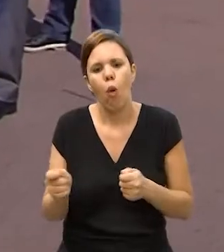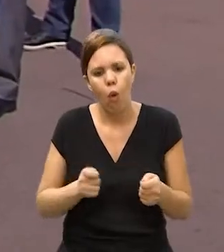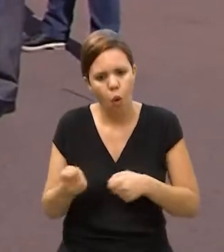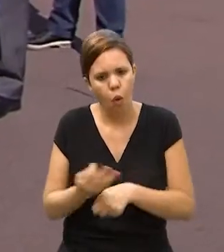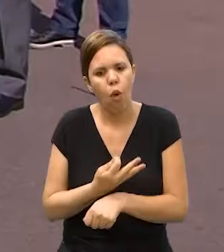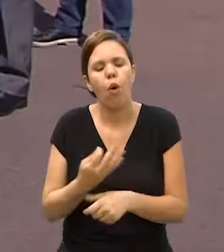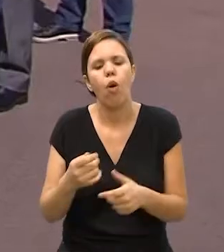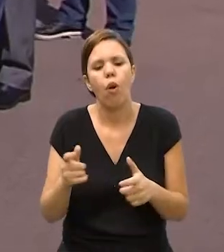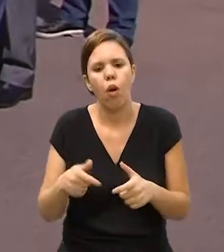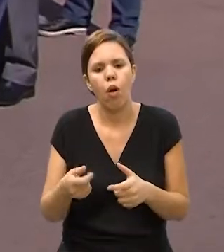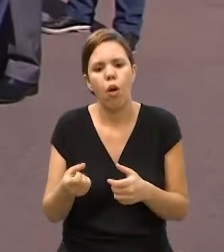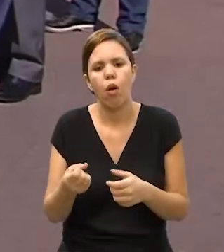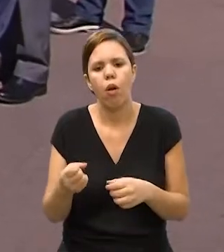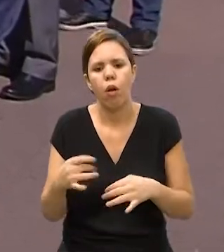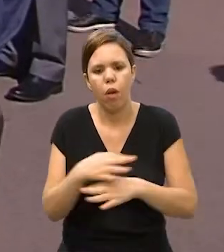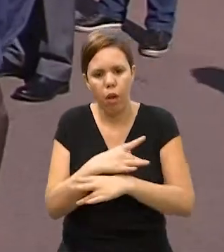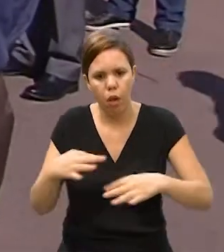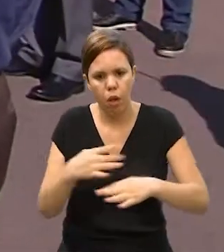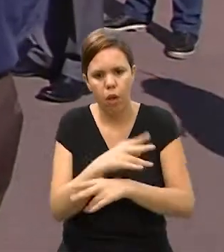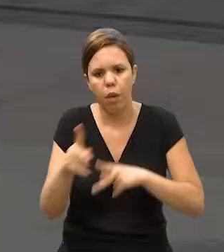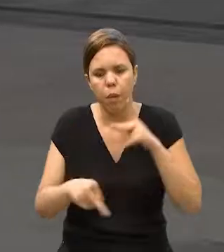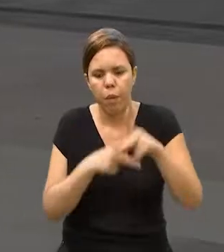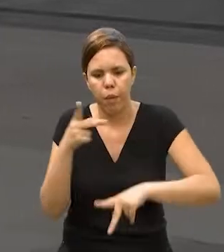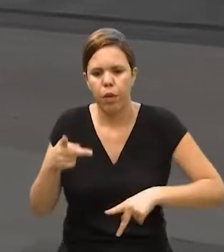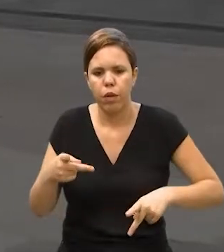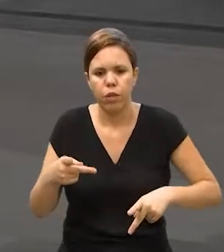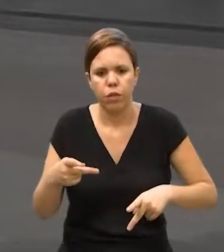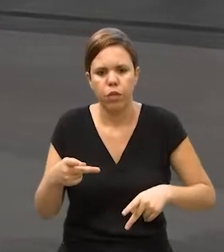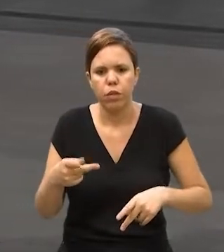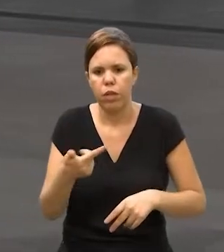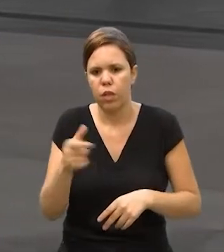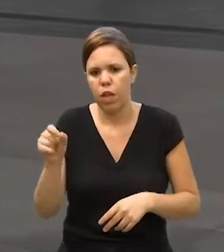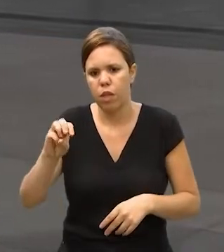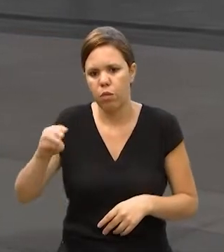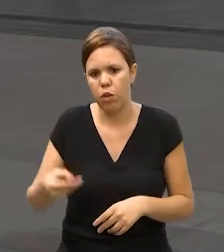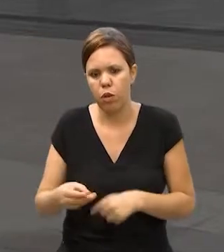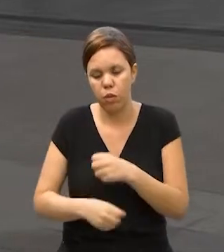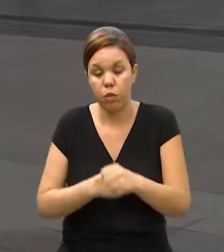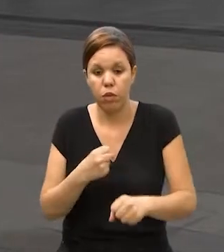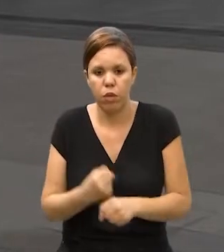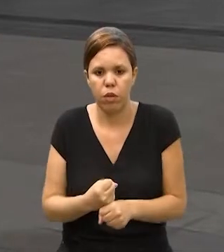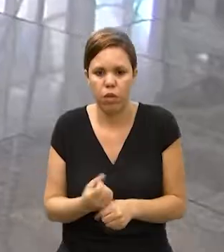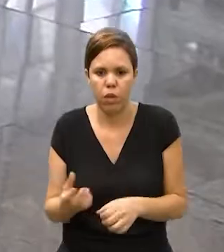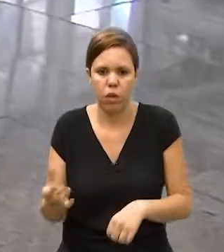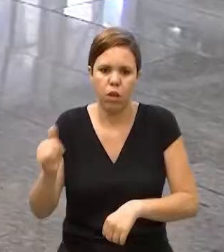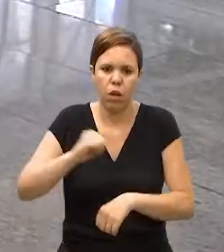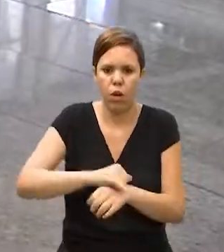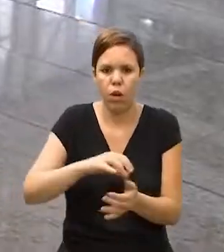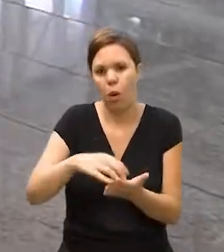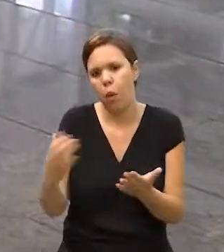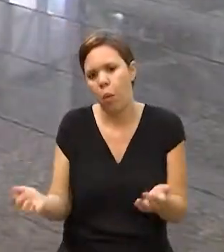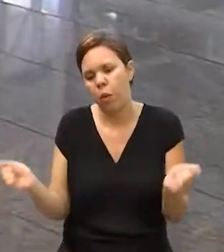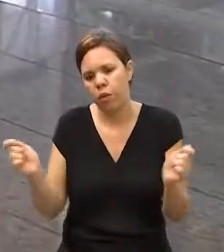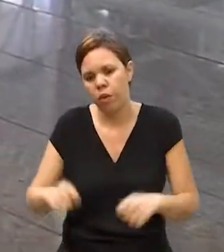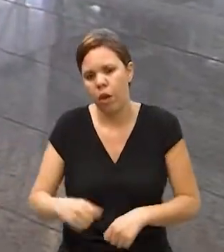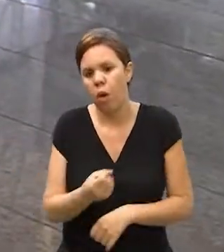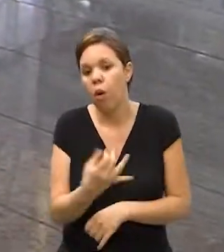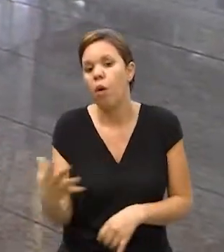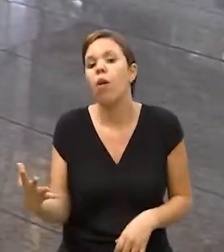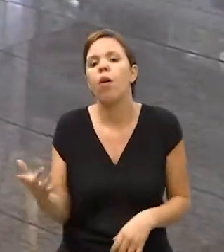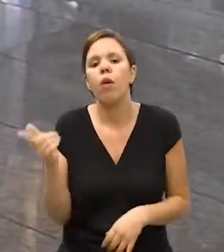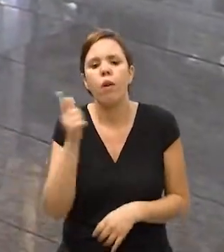Hoje o fluxo de passageiros são de 10 milhões por ano. O aeroporto tem a capacidade